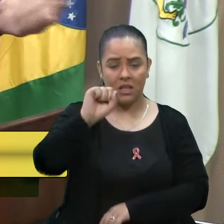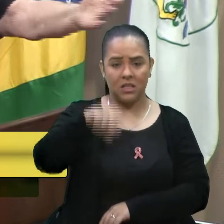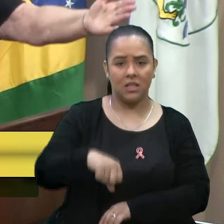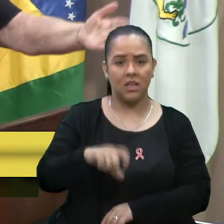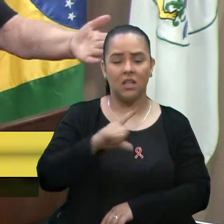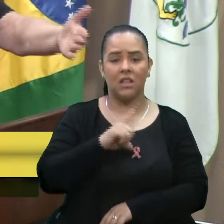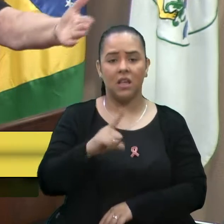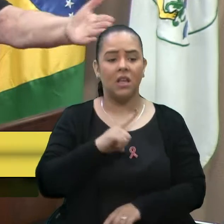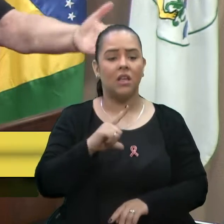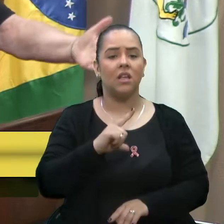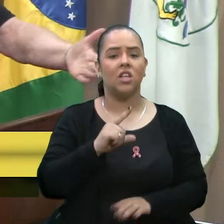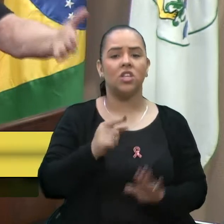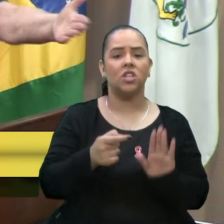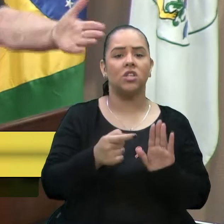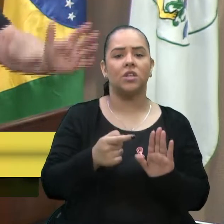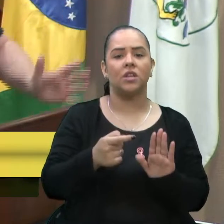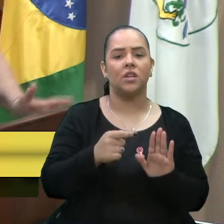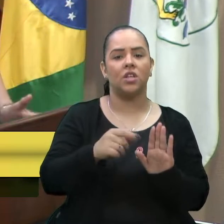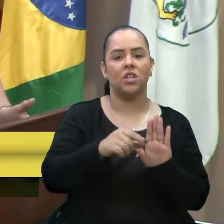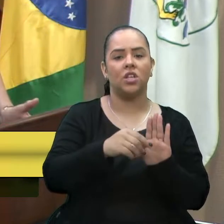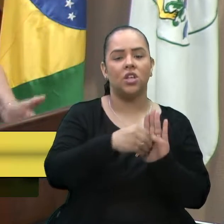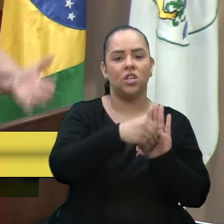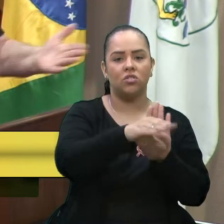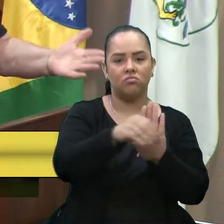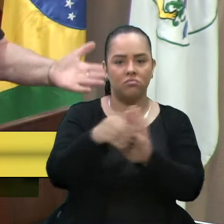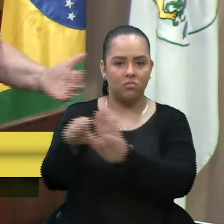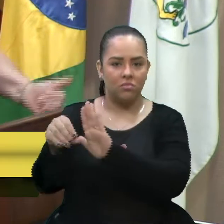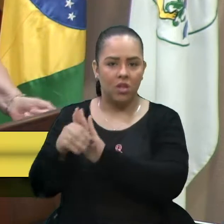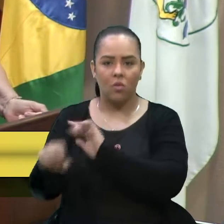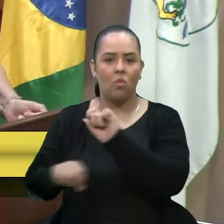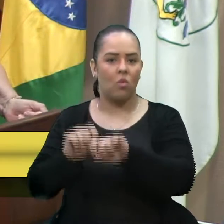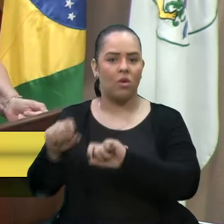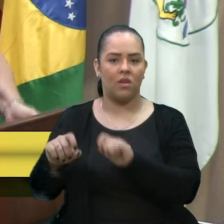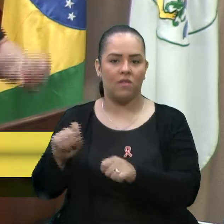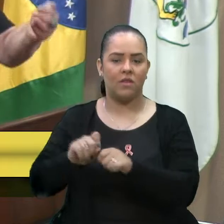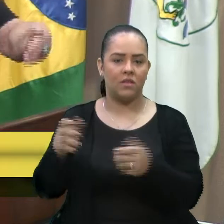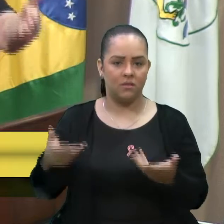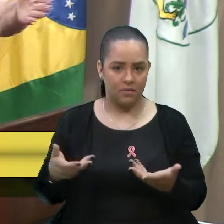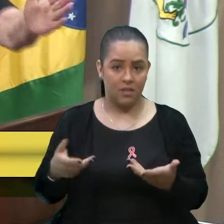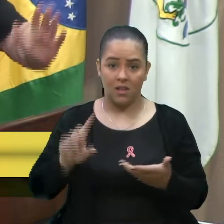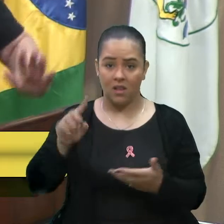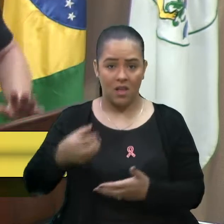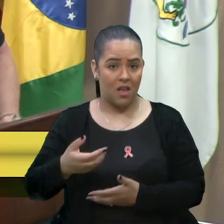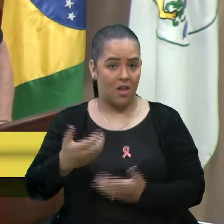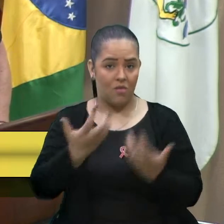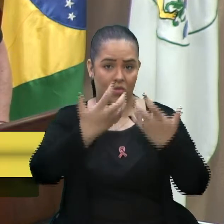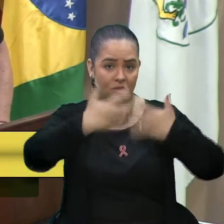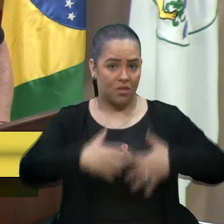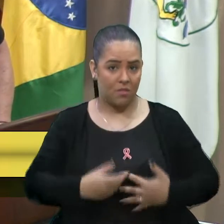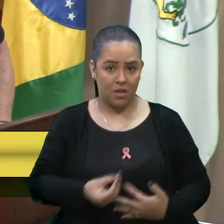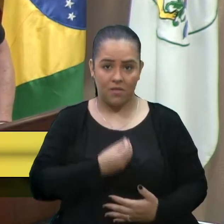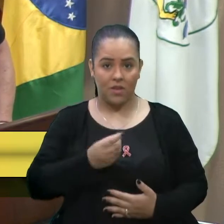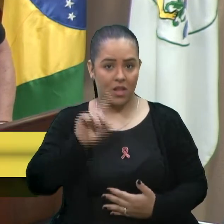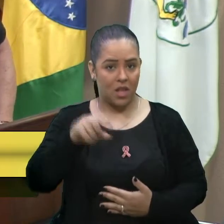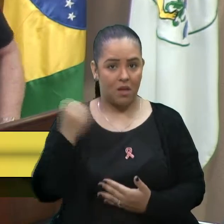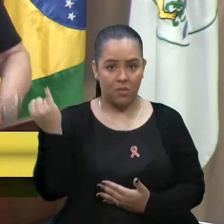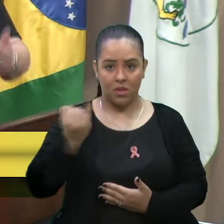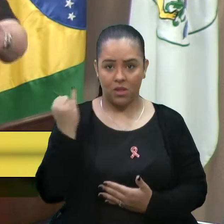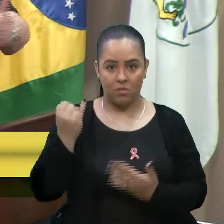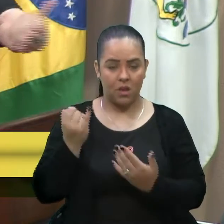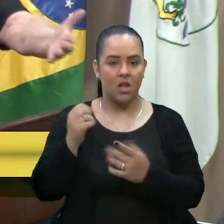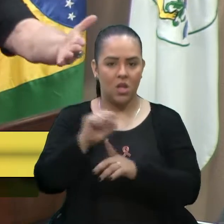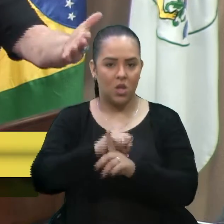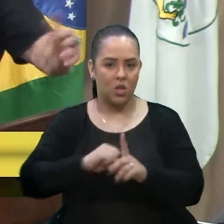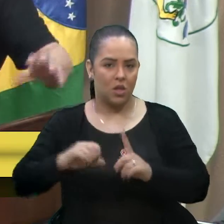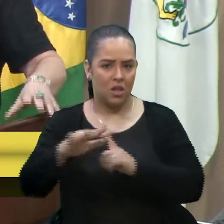os senhores indicam os seus assessores para facilitar o trabalho. É assim que a vida funciona. E isso tudo é importante para a sociedade. Ou o